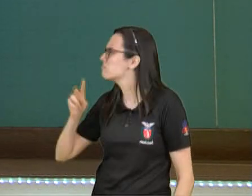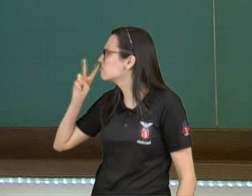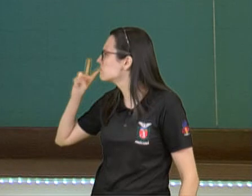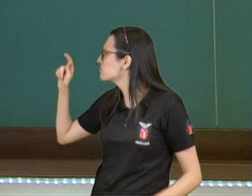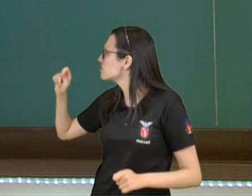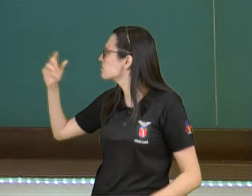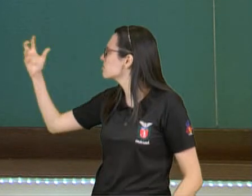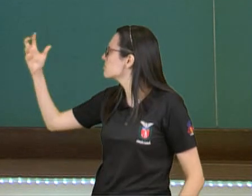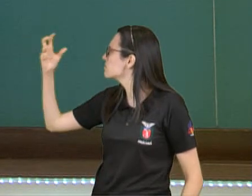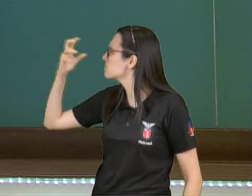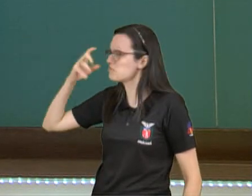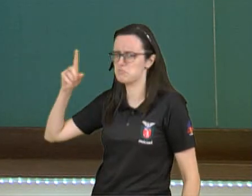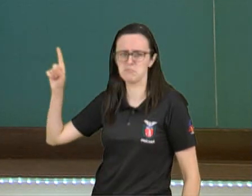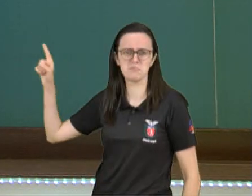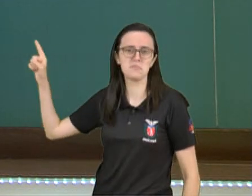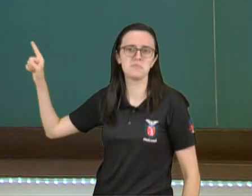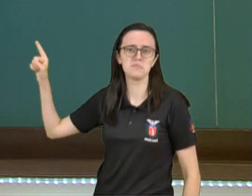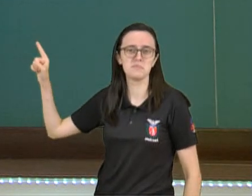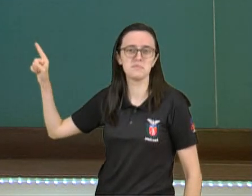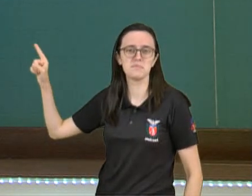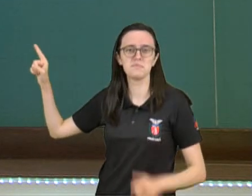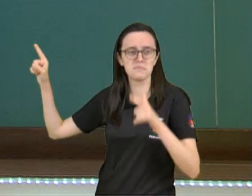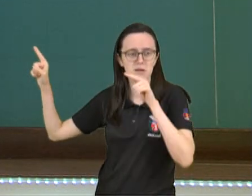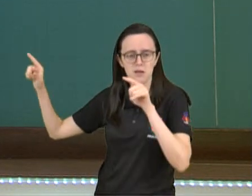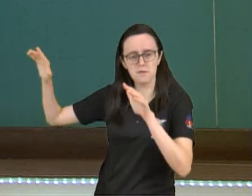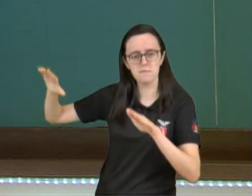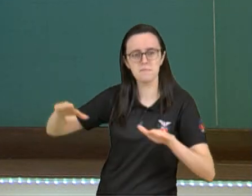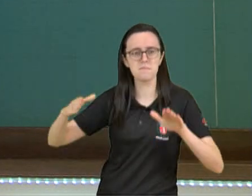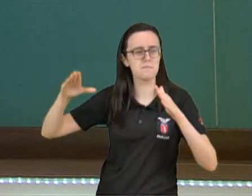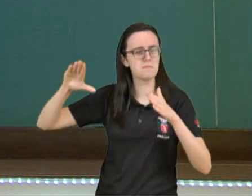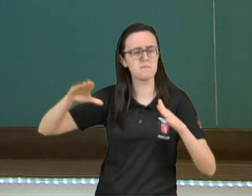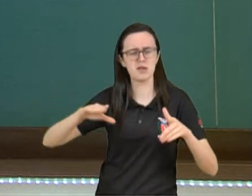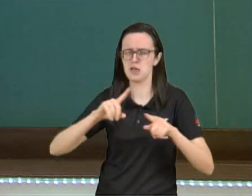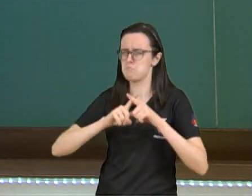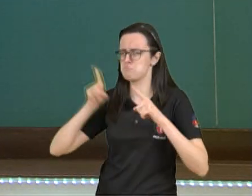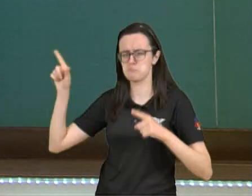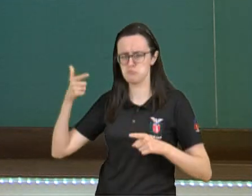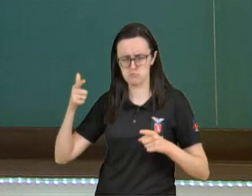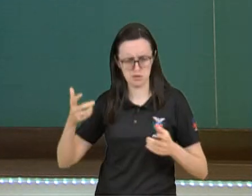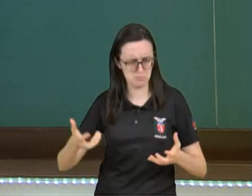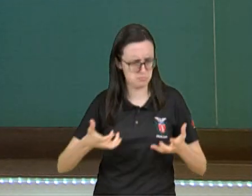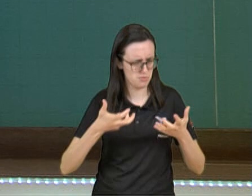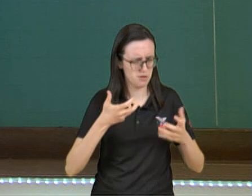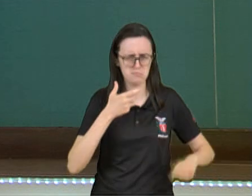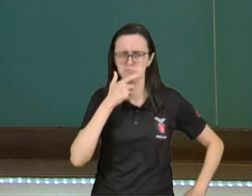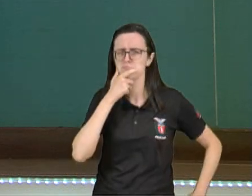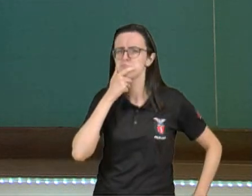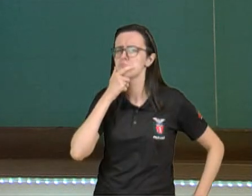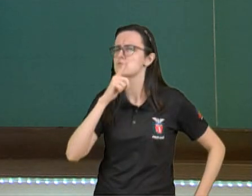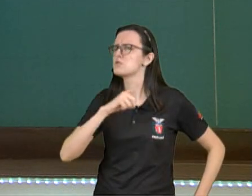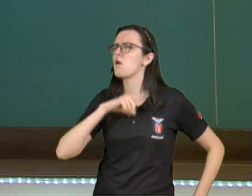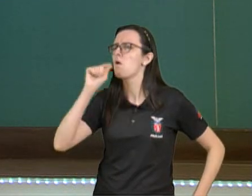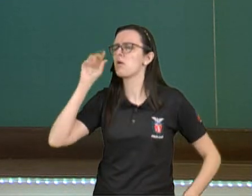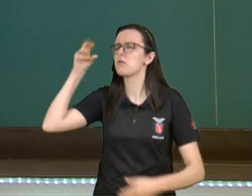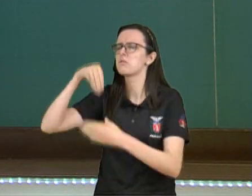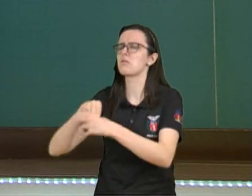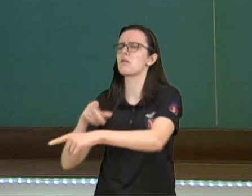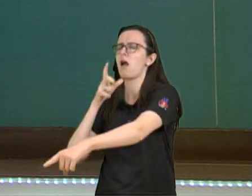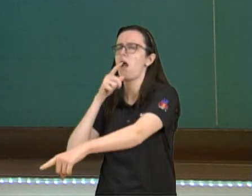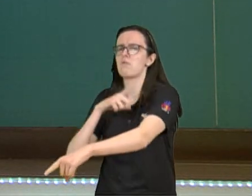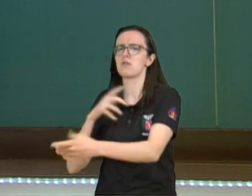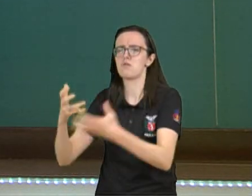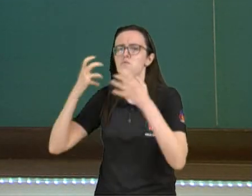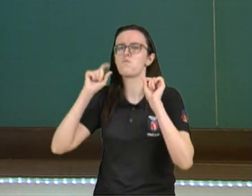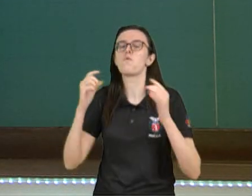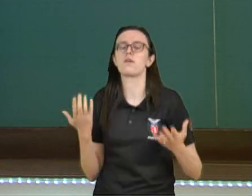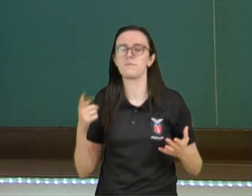percebe o brilho das ondas. Mas a água não brilha. Então tem alguma coisa nessa água que emite essa